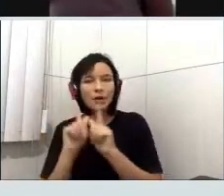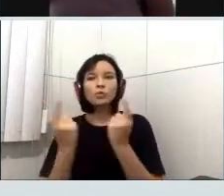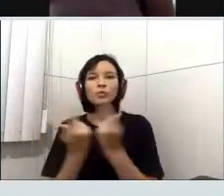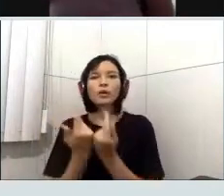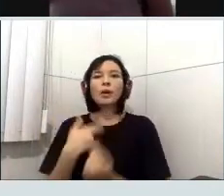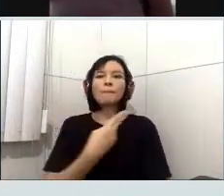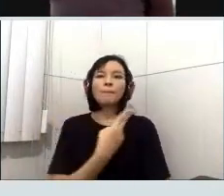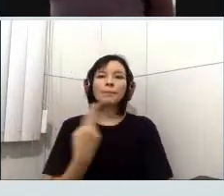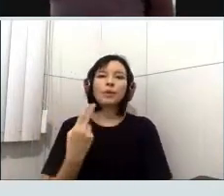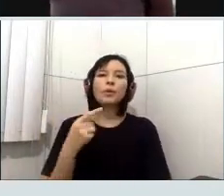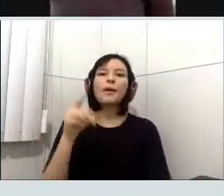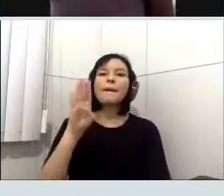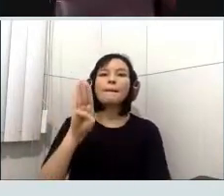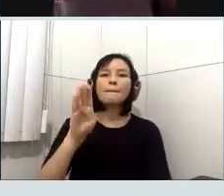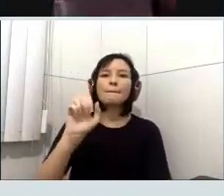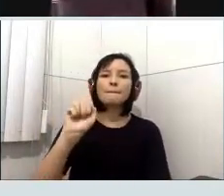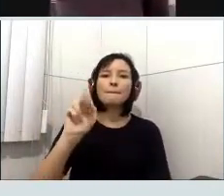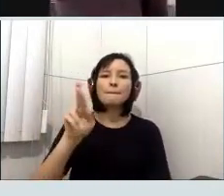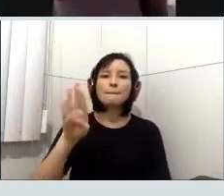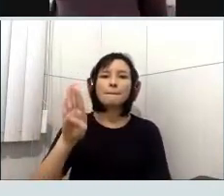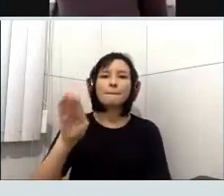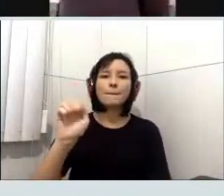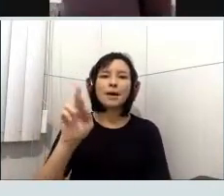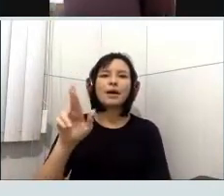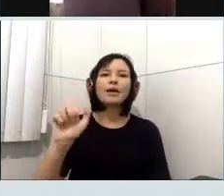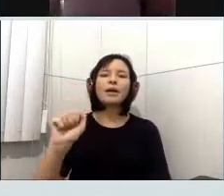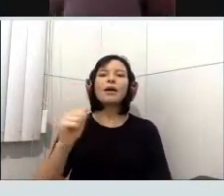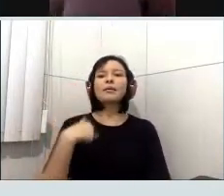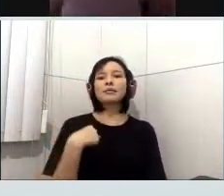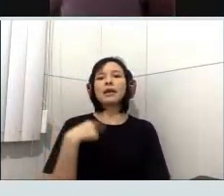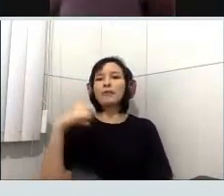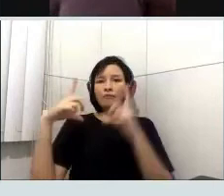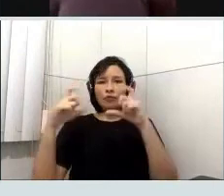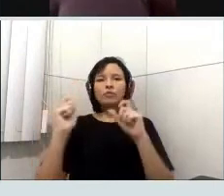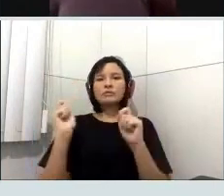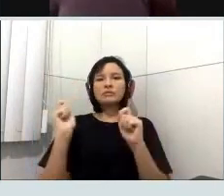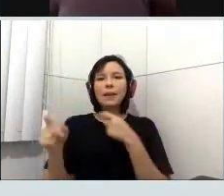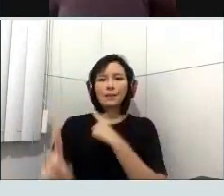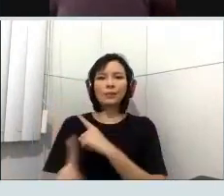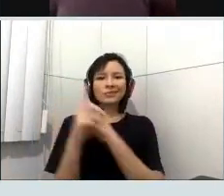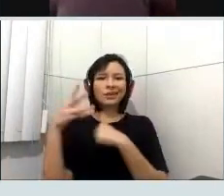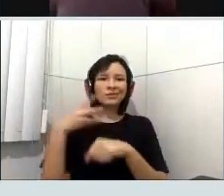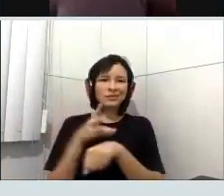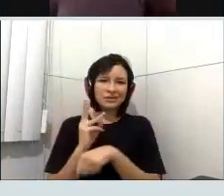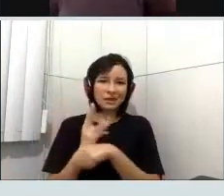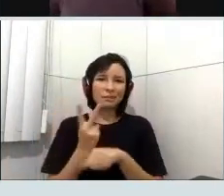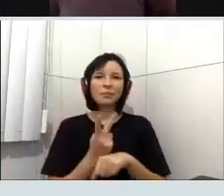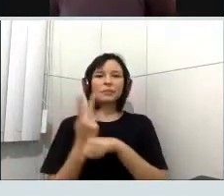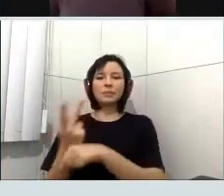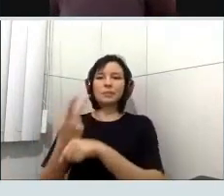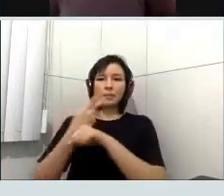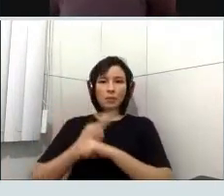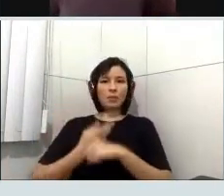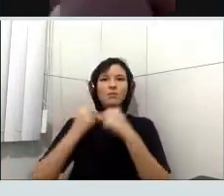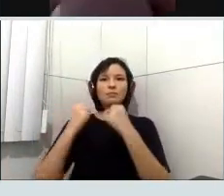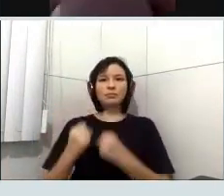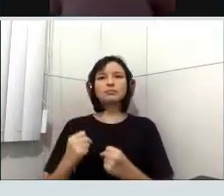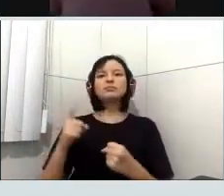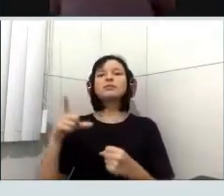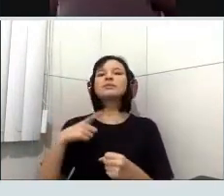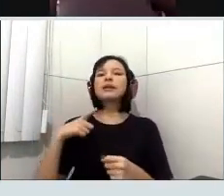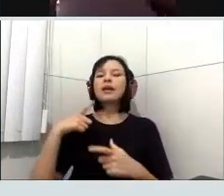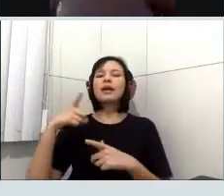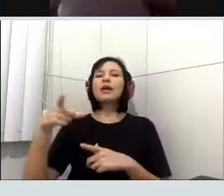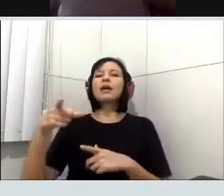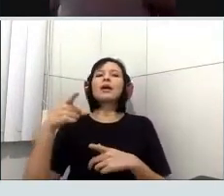acho. Enfim, tem minha fotinho, dá para identificar quem eu sou. Vou colocar lá no Google Sala de Aula, vou ver se a sala já tá feita,